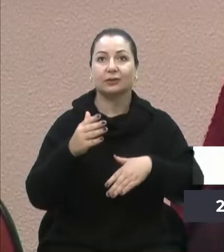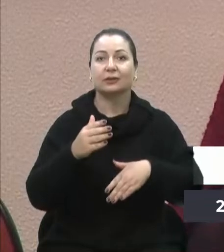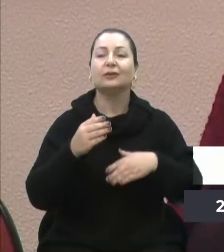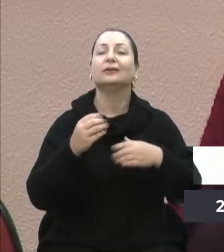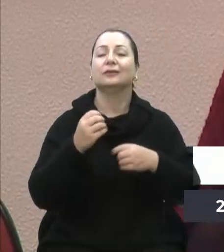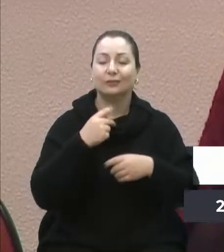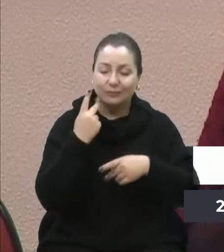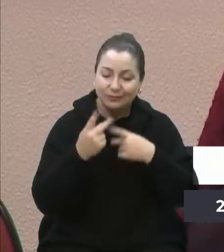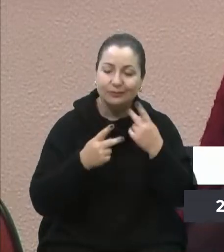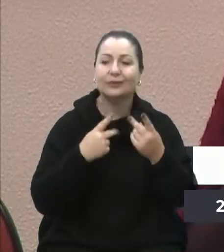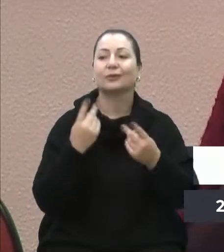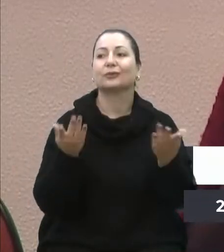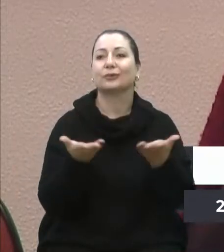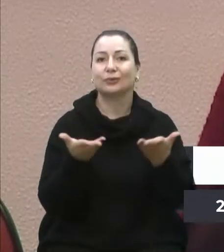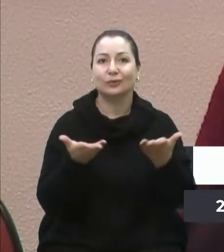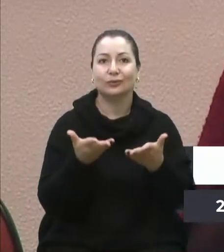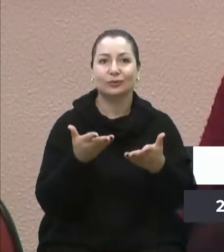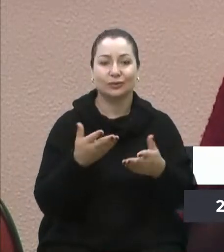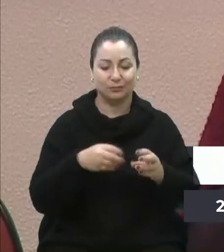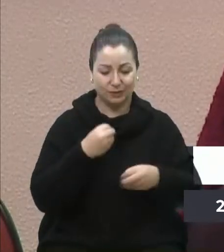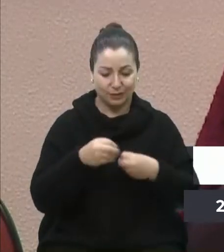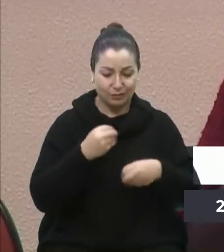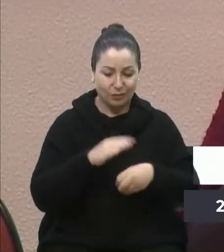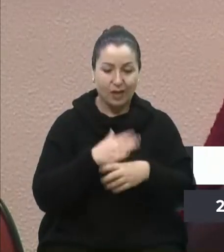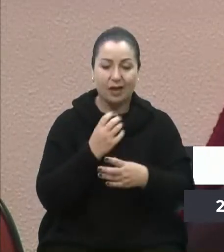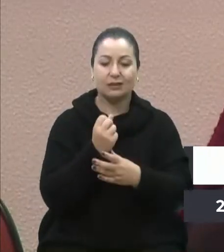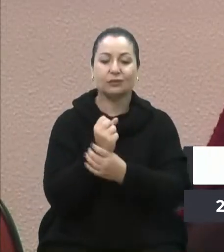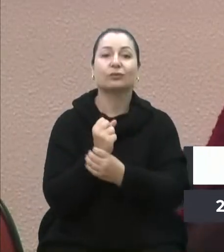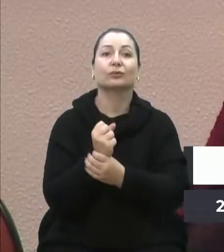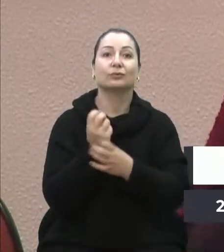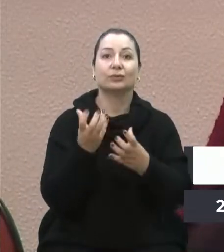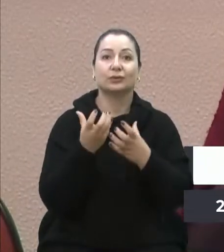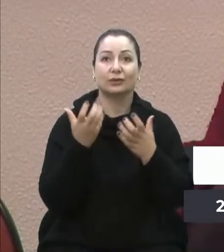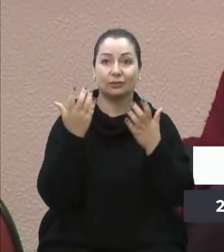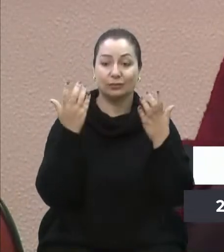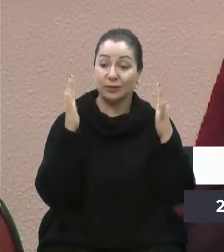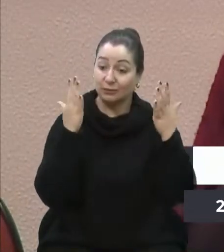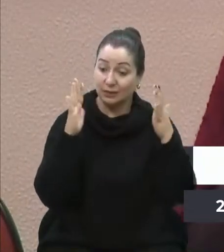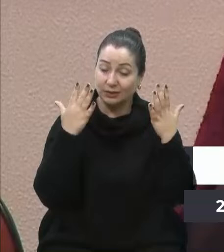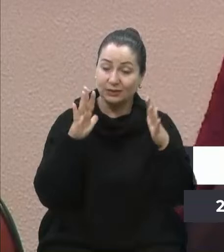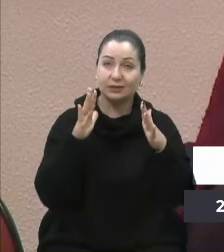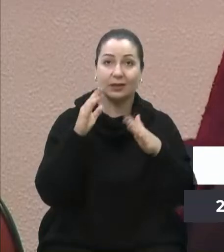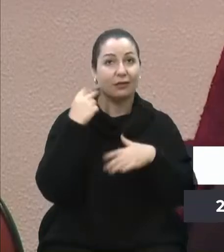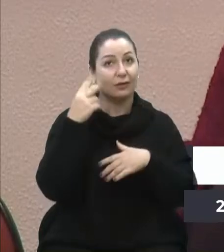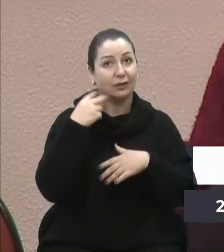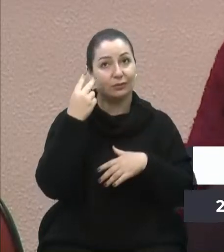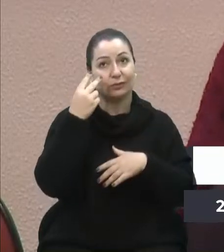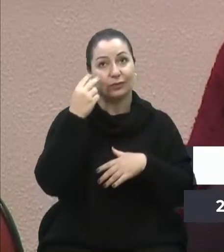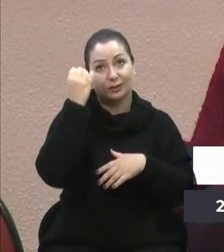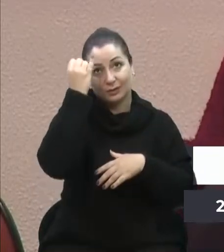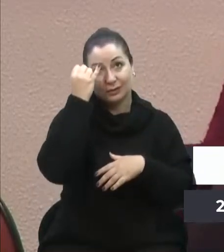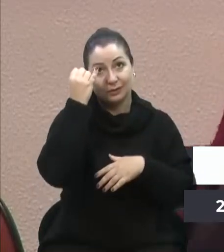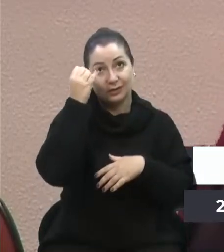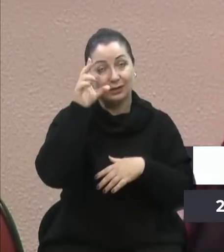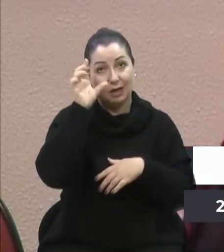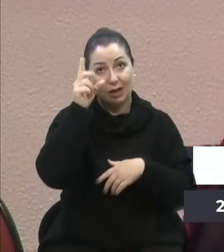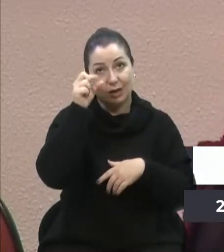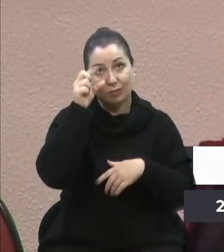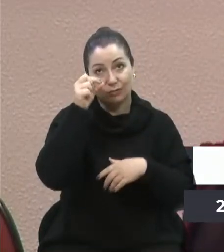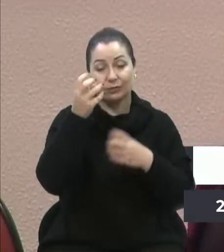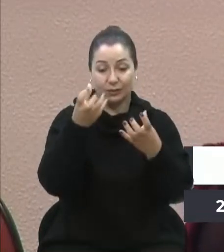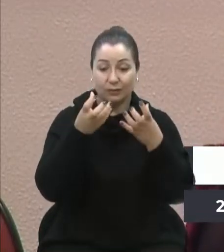que hoje me sinto mais segura, né? Eu quero parabenizar o vereador Scalco, porque acho que essa preocupação da gente